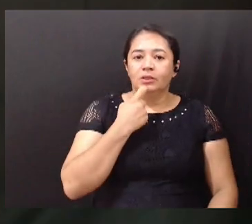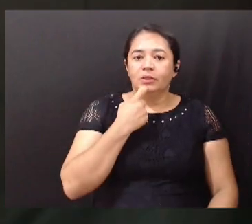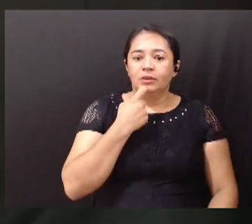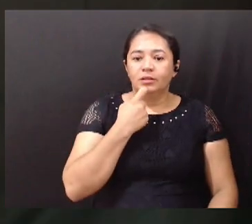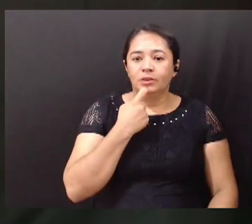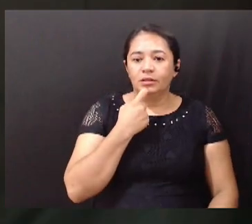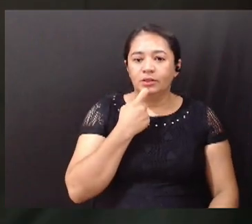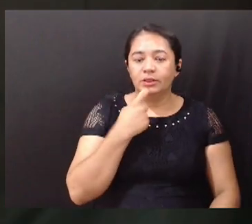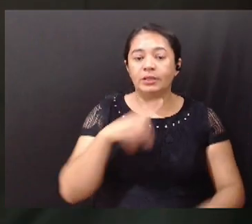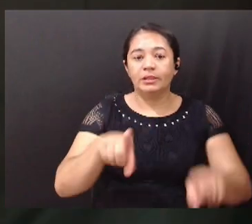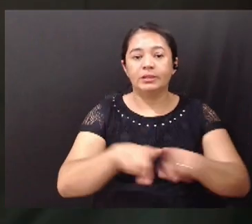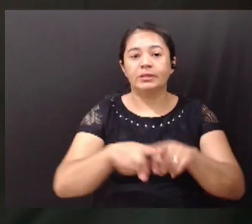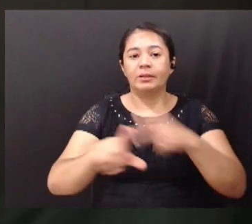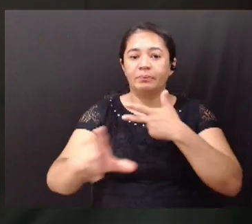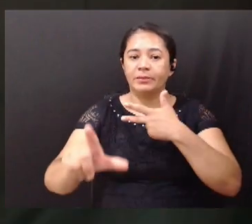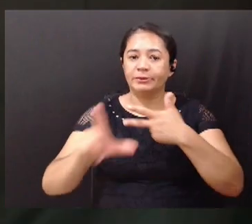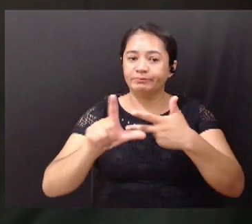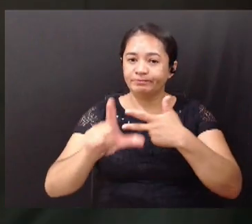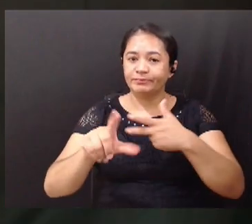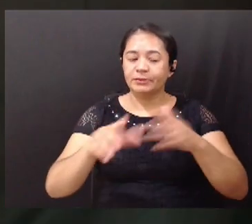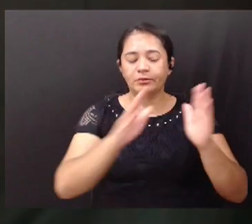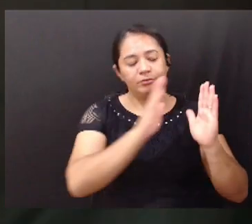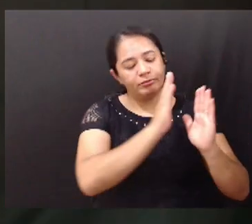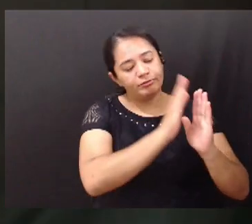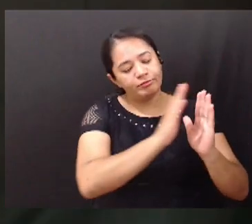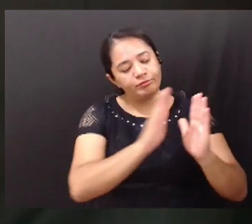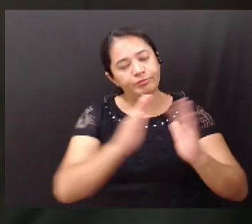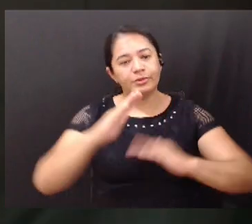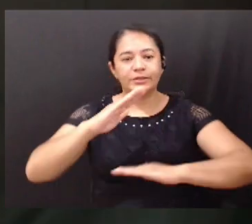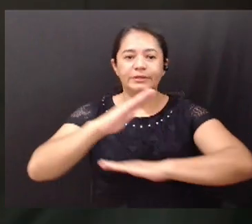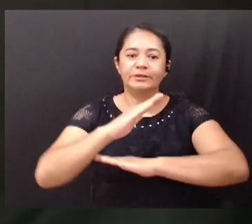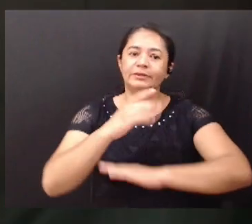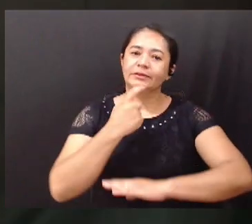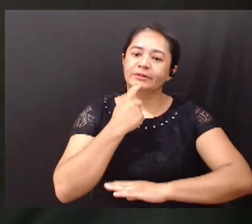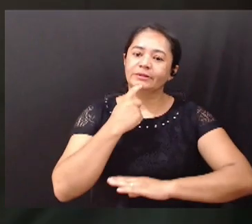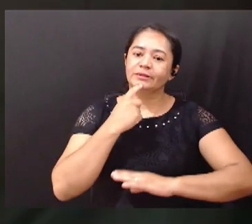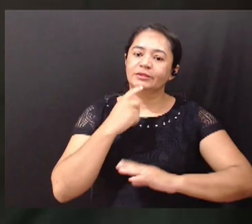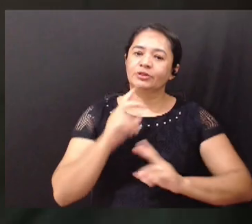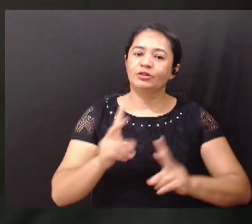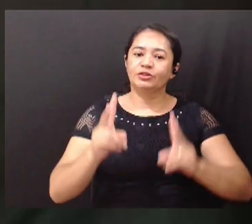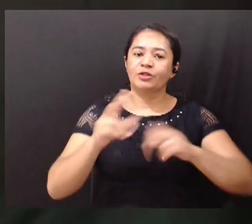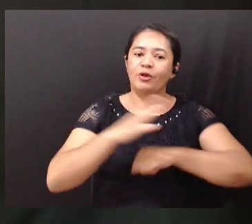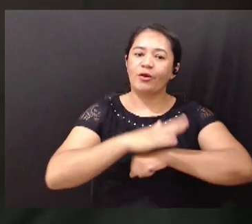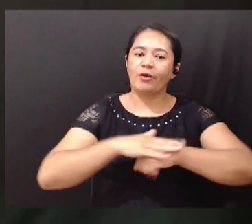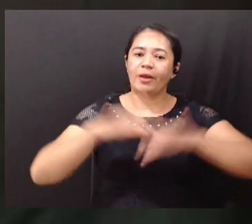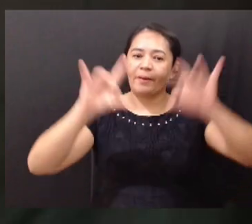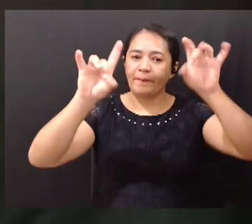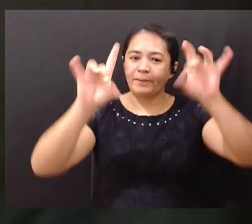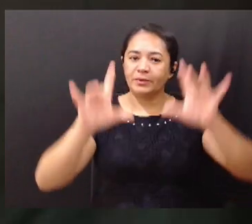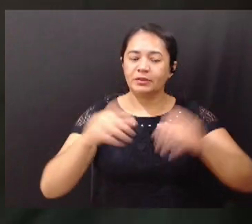Legislativo, e a programação da TV Câmara Campinas segue feita com muito carinho, especialmente dos profissionais do